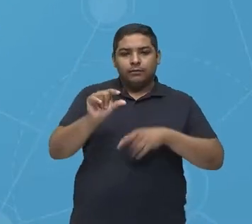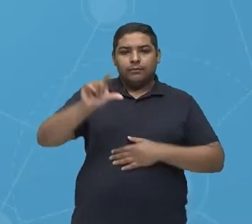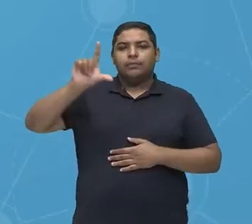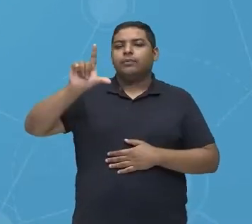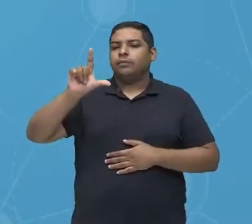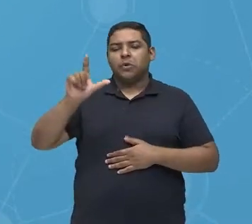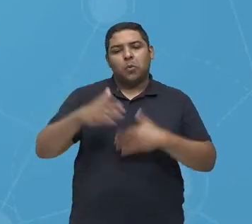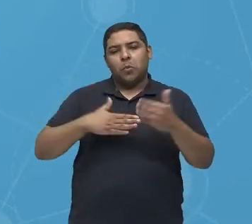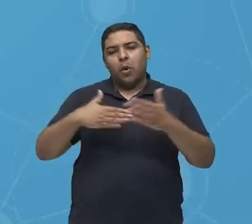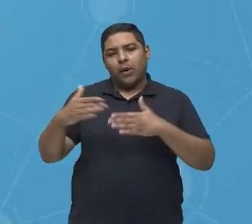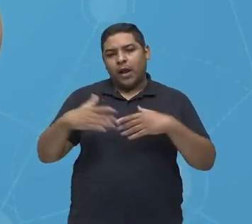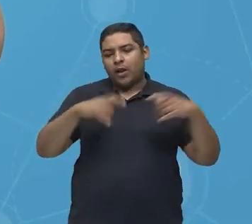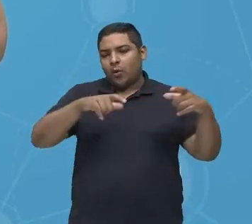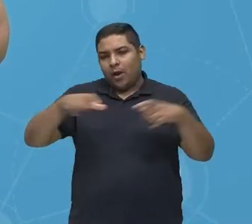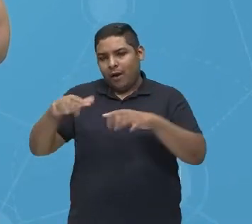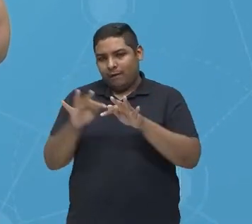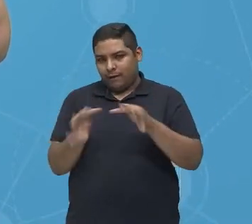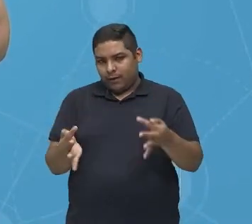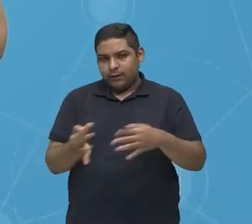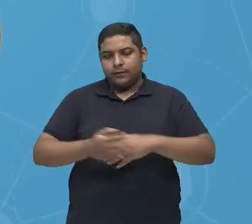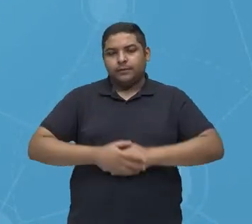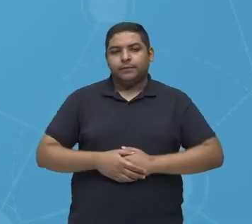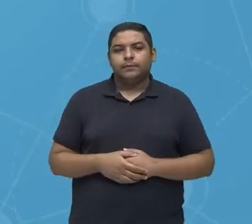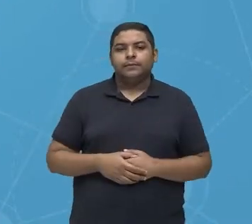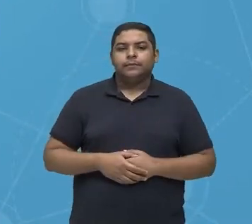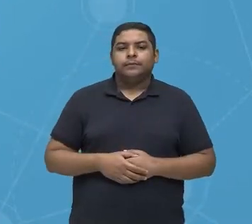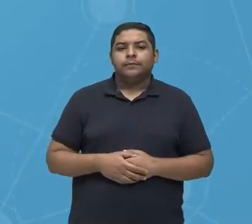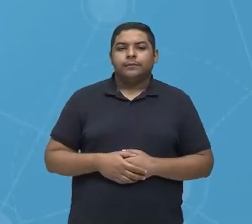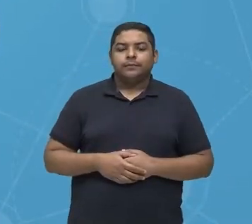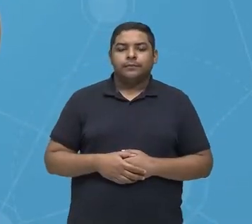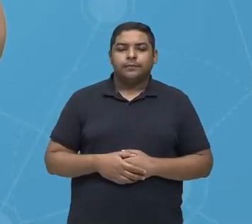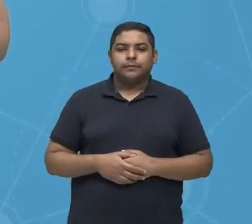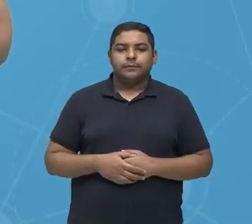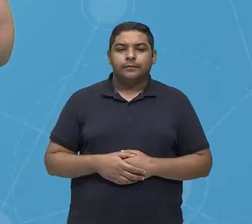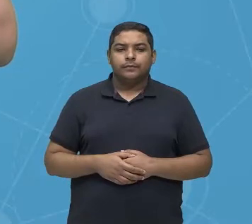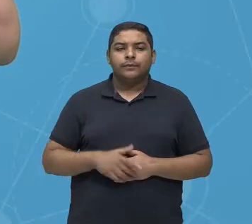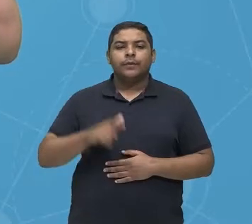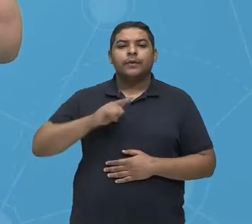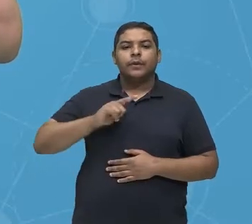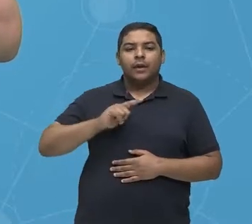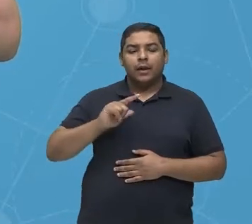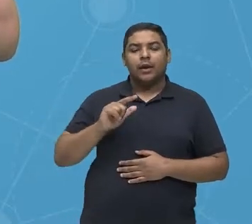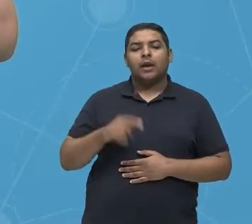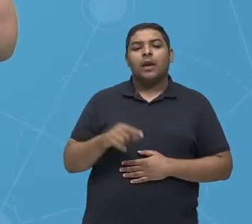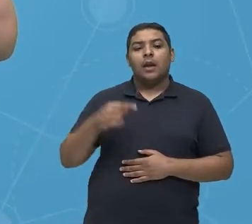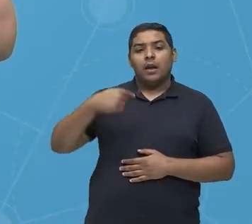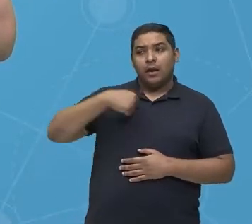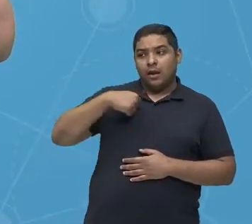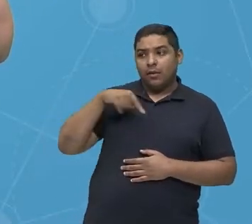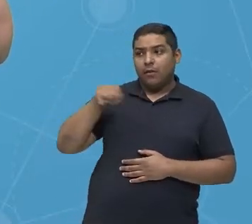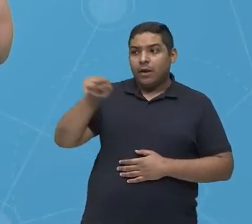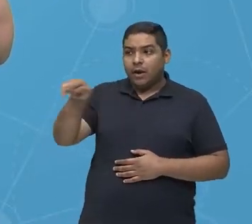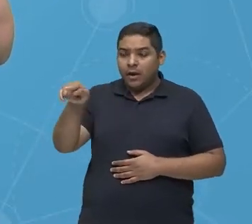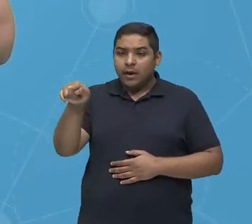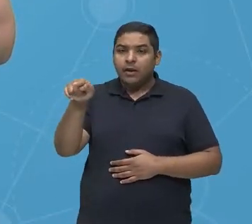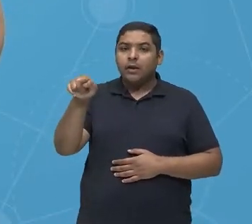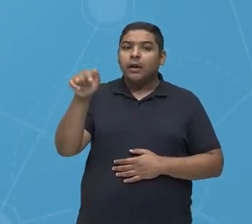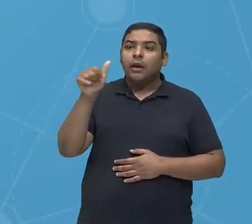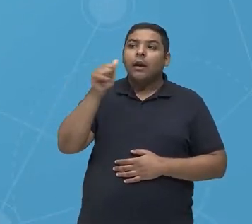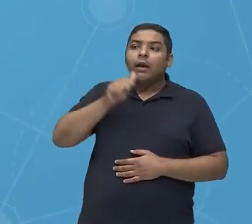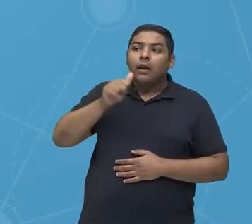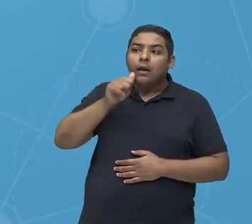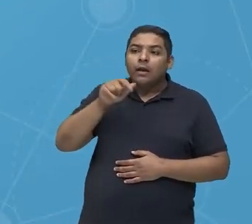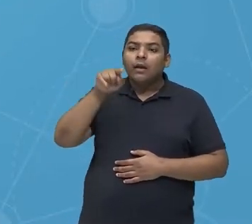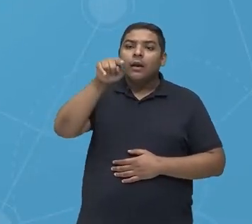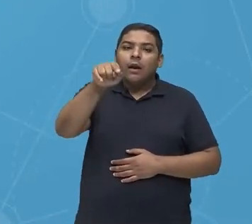frase. Aí eu tenho he, she e it. Respectivamente, eu tenho eu, ele, ela, ele ou ela, quando for coisa e objetos, né?